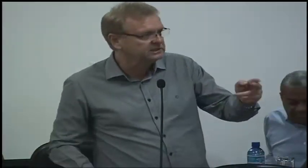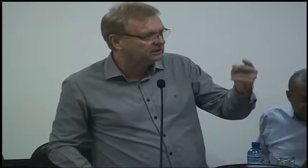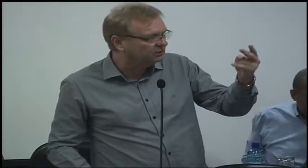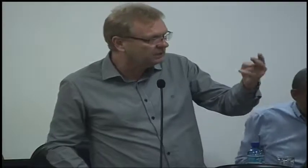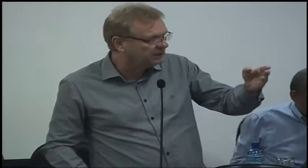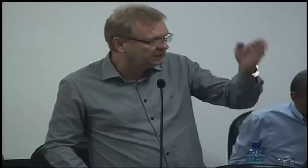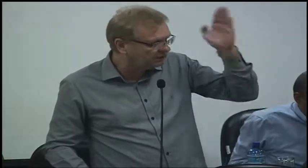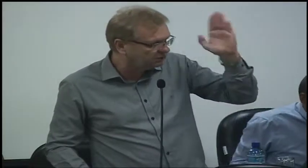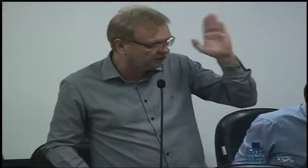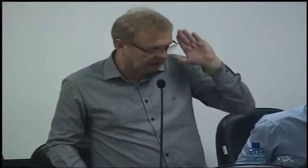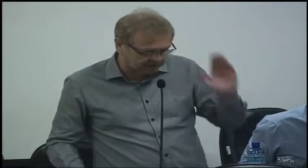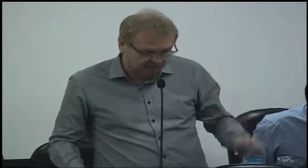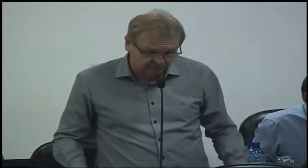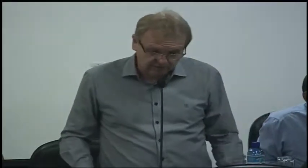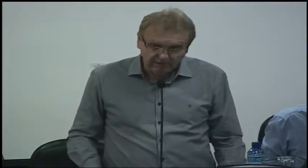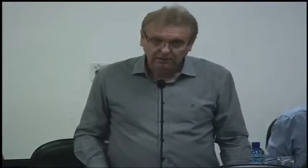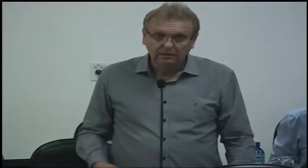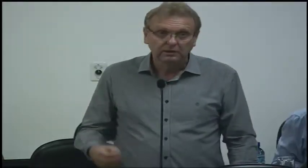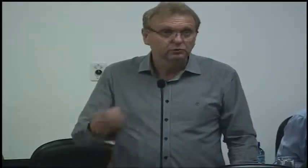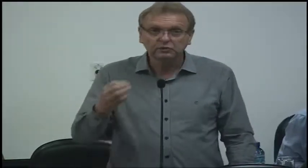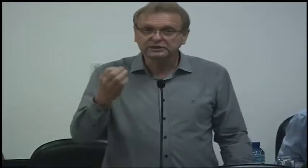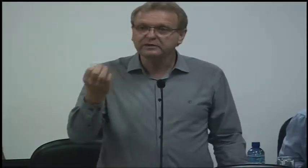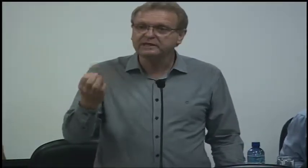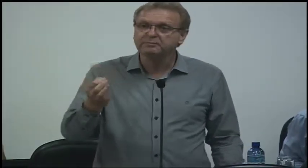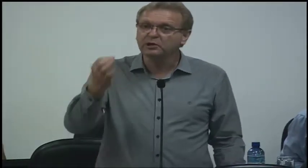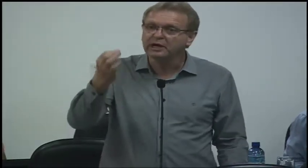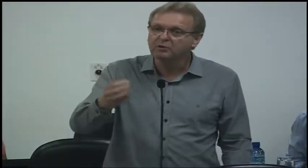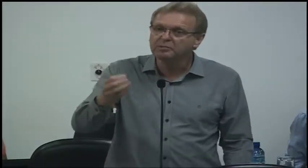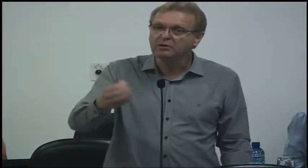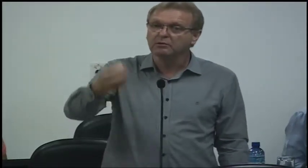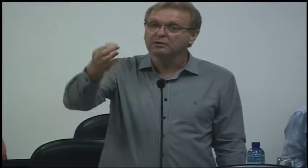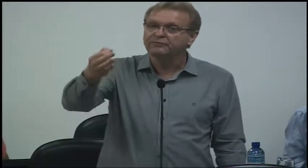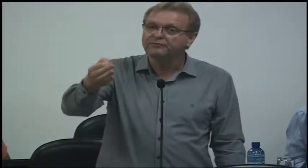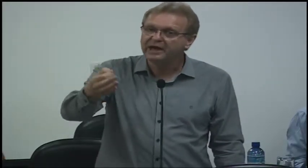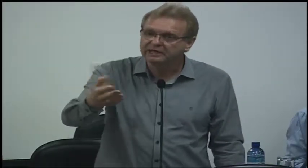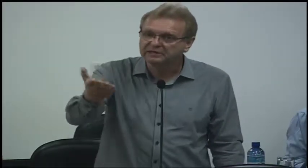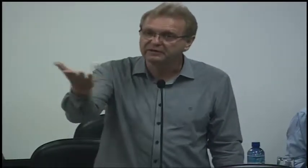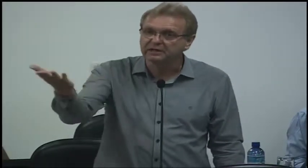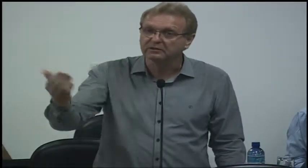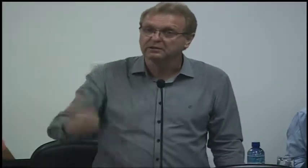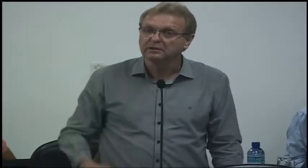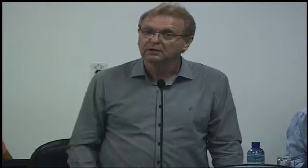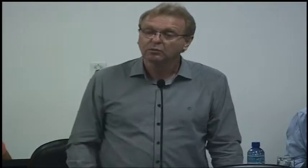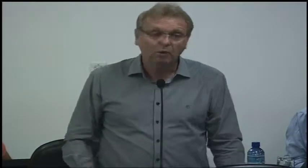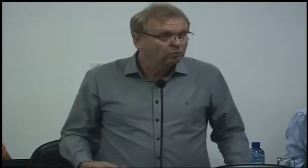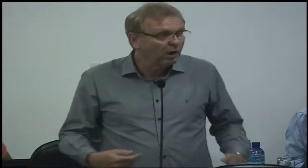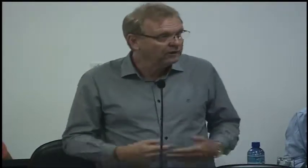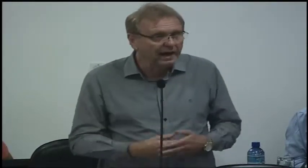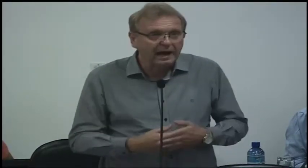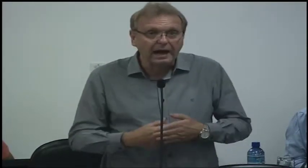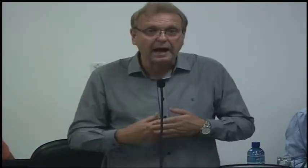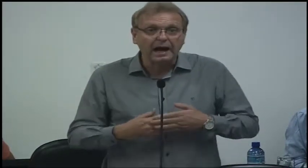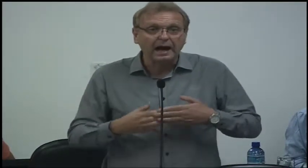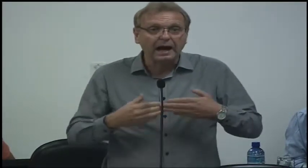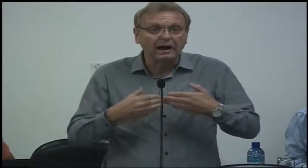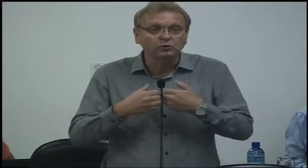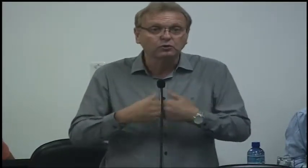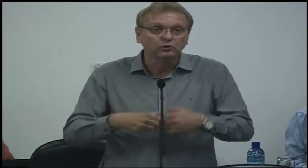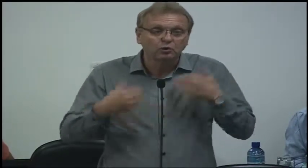uma agência 2 ali na Doutor Trajano. Não consigo entender por que um banco fecha, vereador. Qual que é